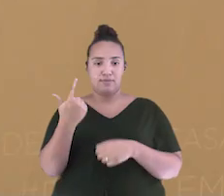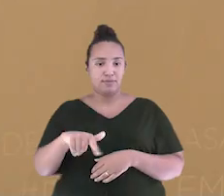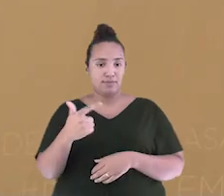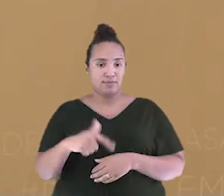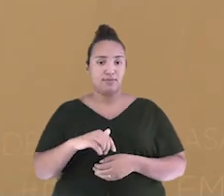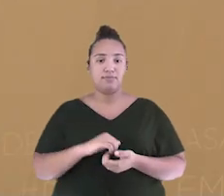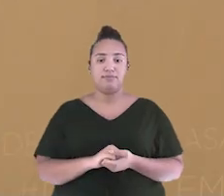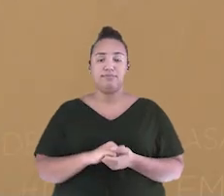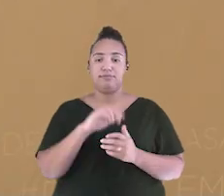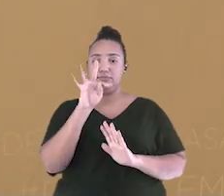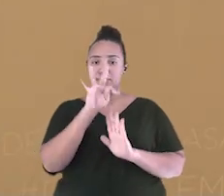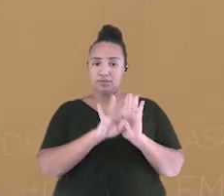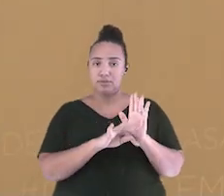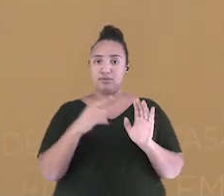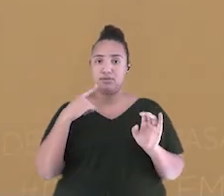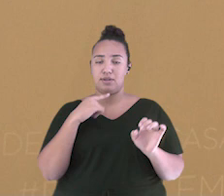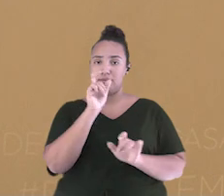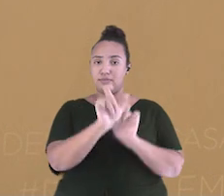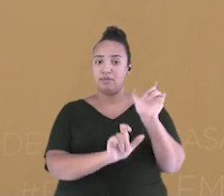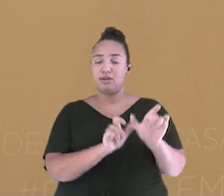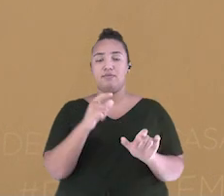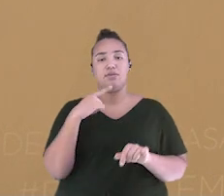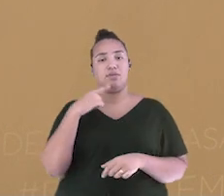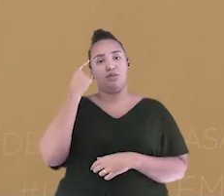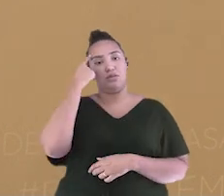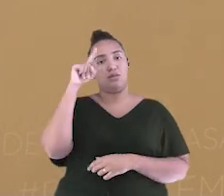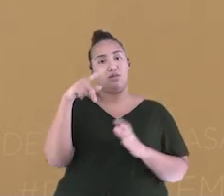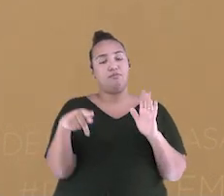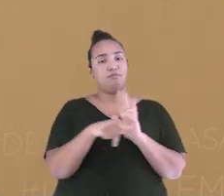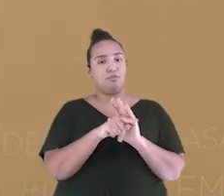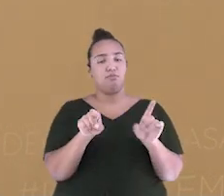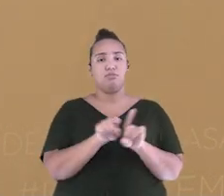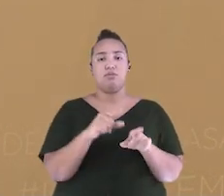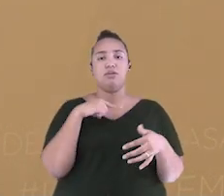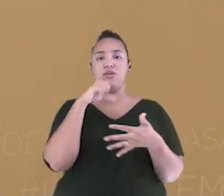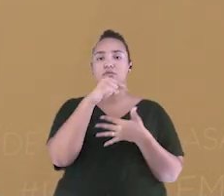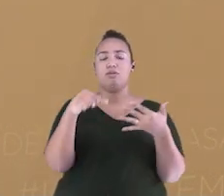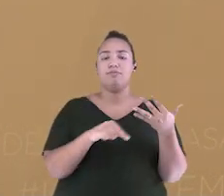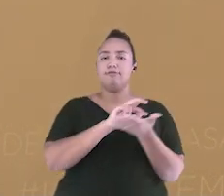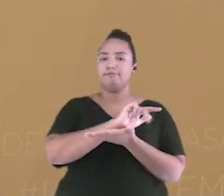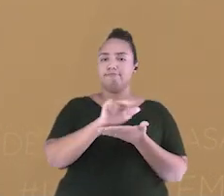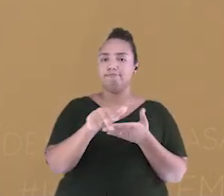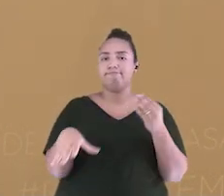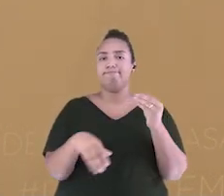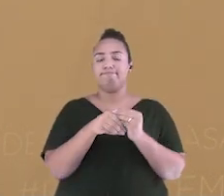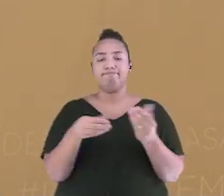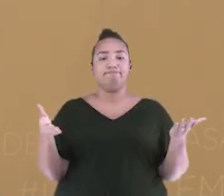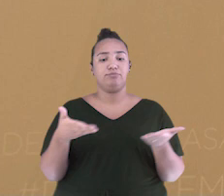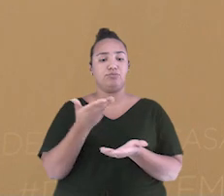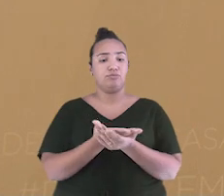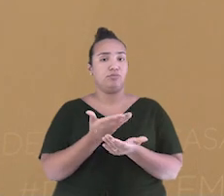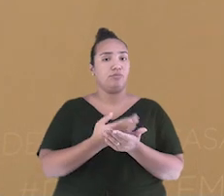verbal. Os textos com palavras têm uma ideia central e têm vários elementos que o completam. Na aula